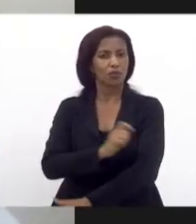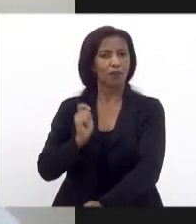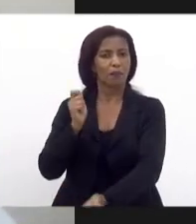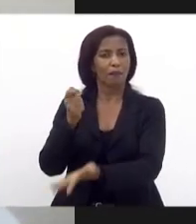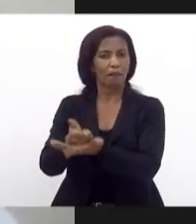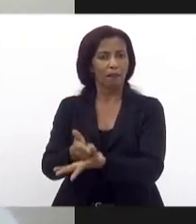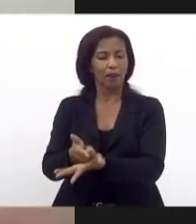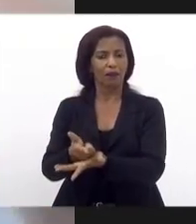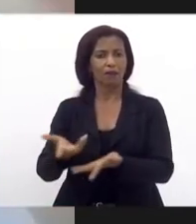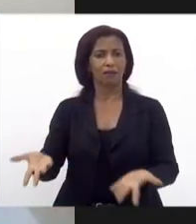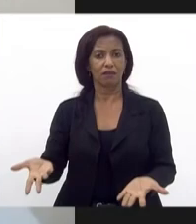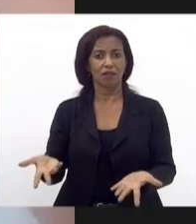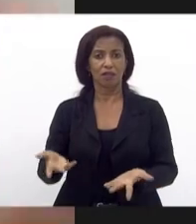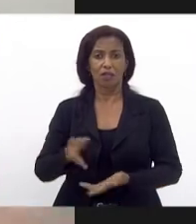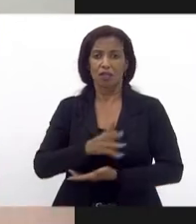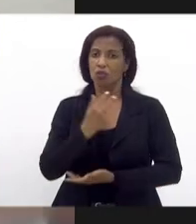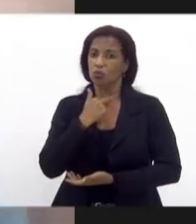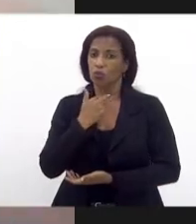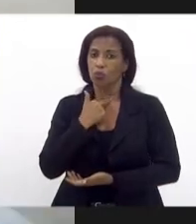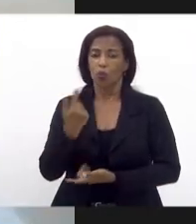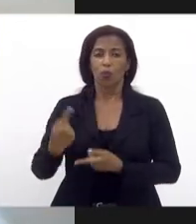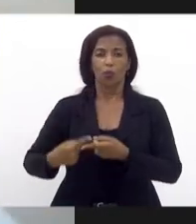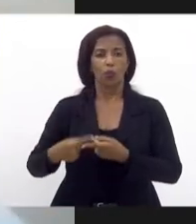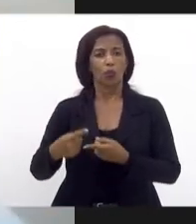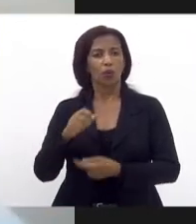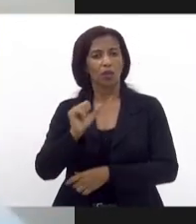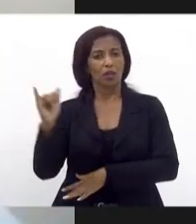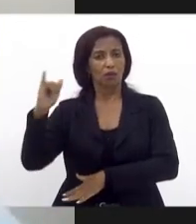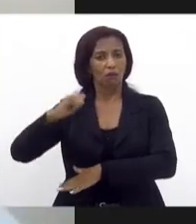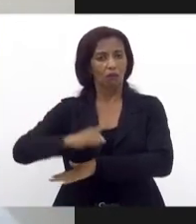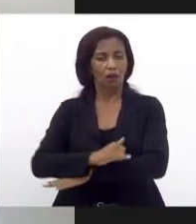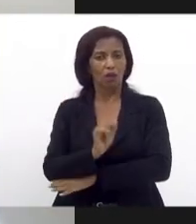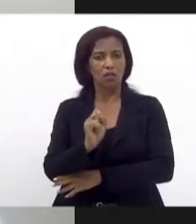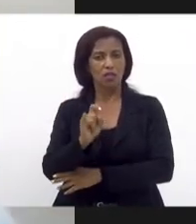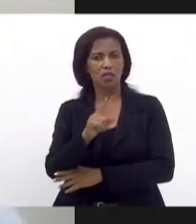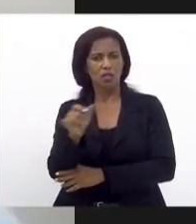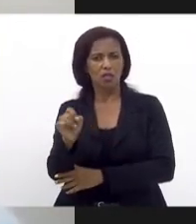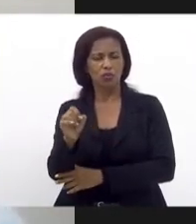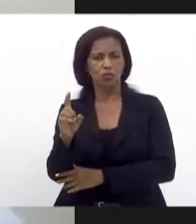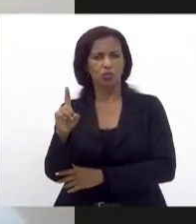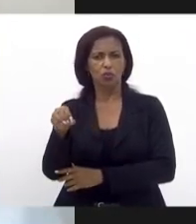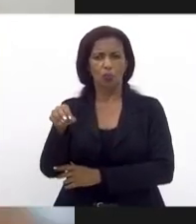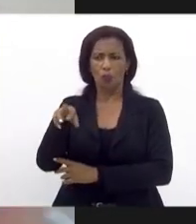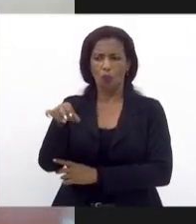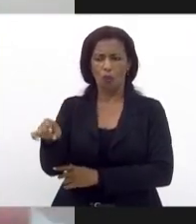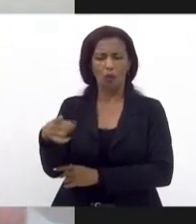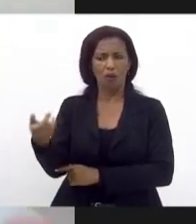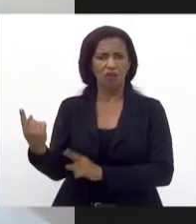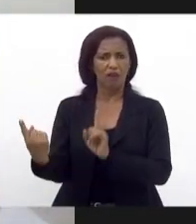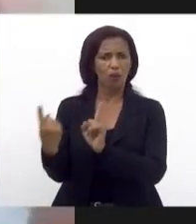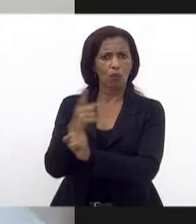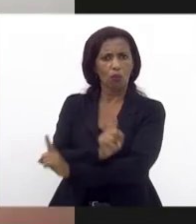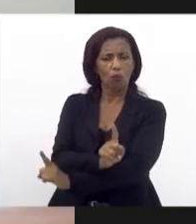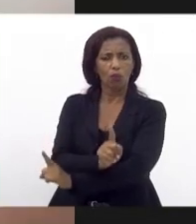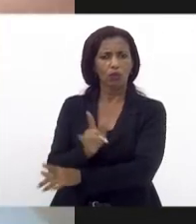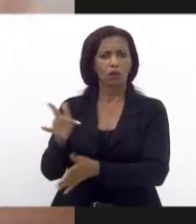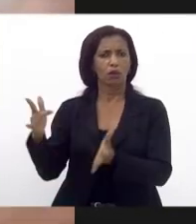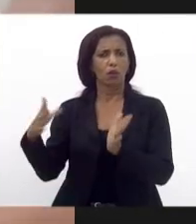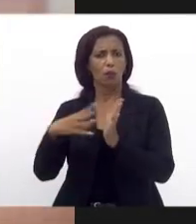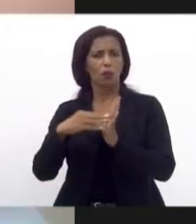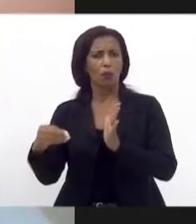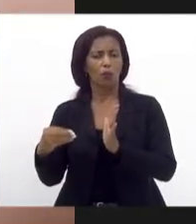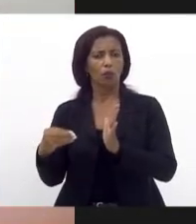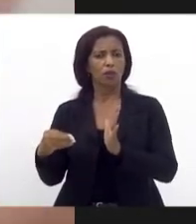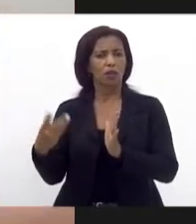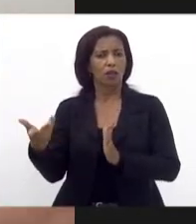pagar por isso. Isso é um absurdo, porque o Santos Dumont, claramente, ele vai contra um modelo